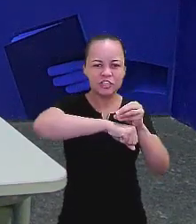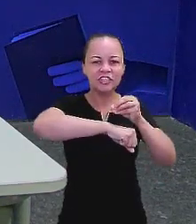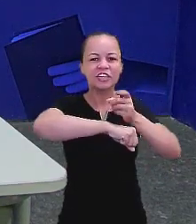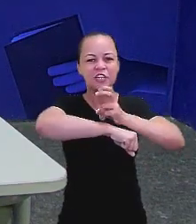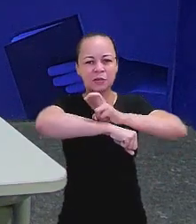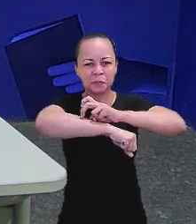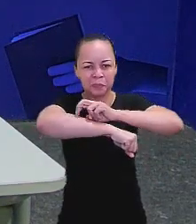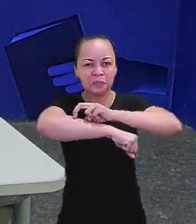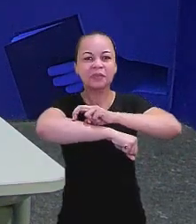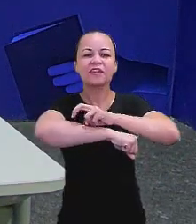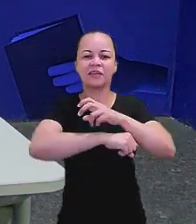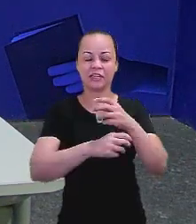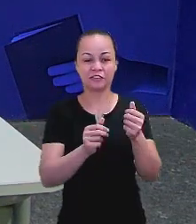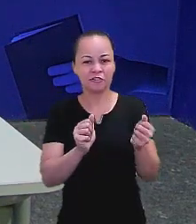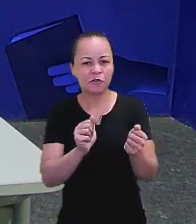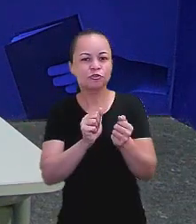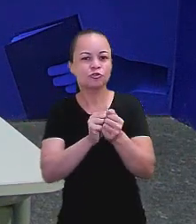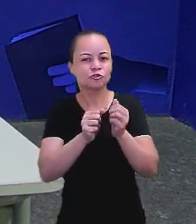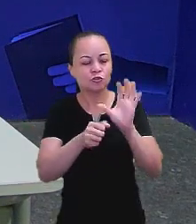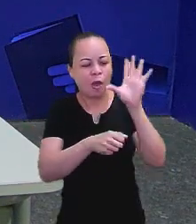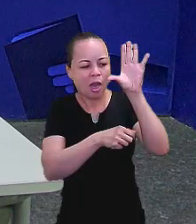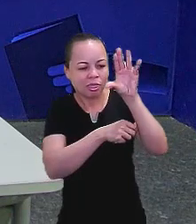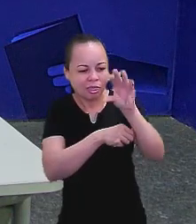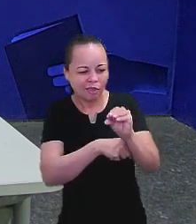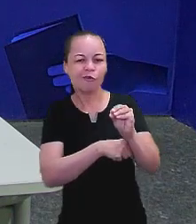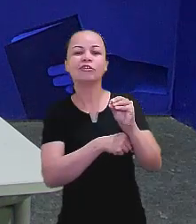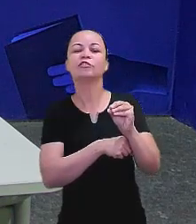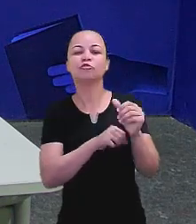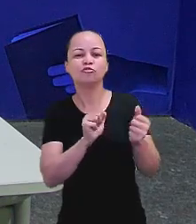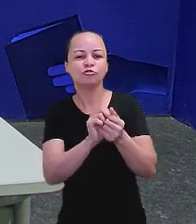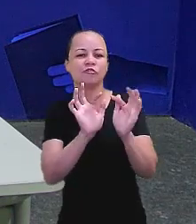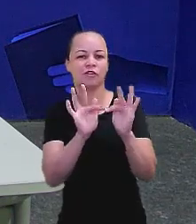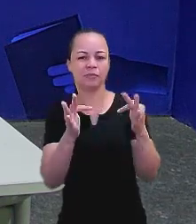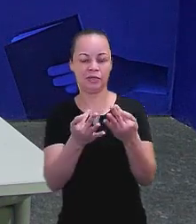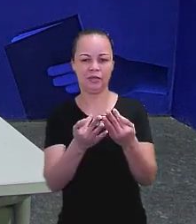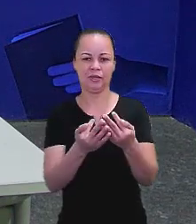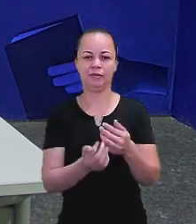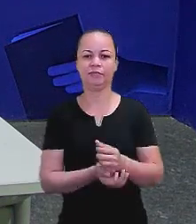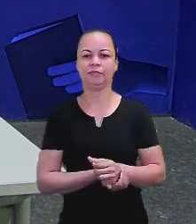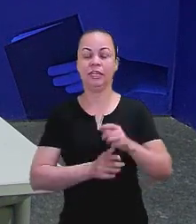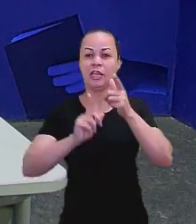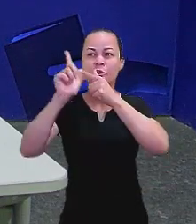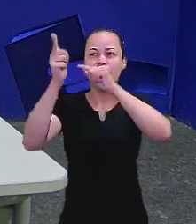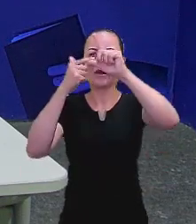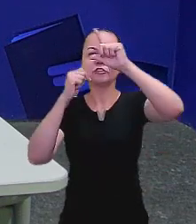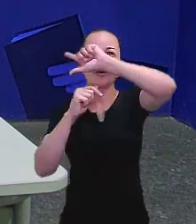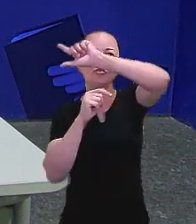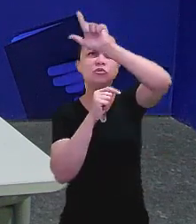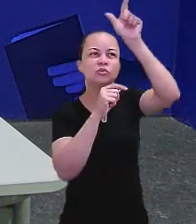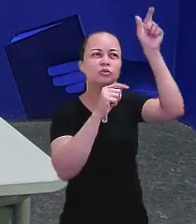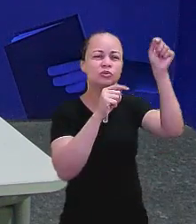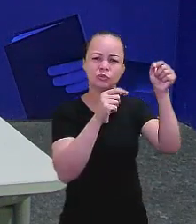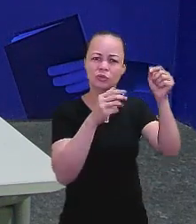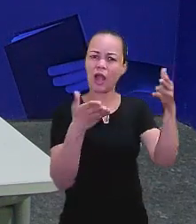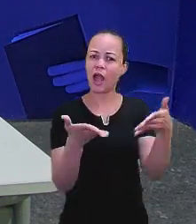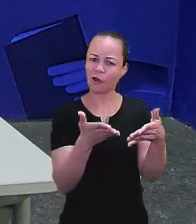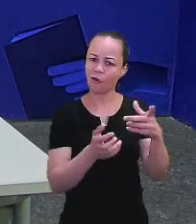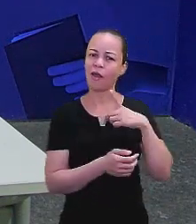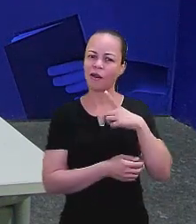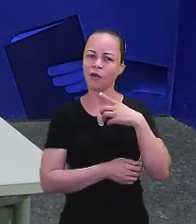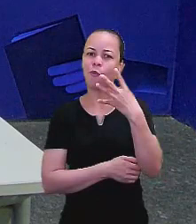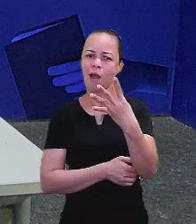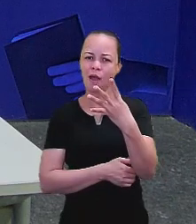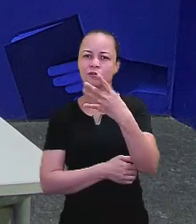sua família. Mais uma estrela voando no céu. Agora temos quatro.